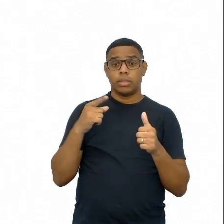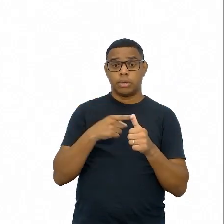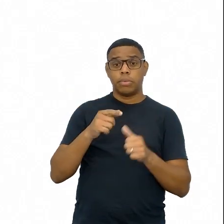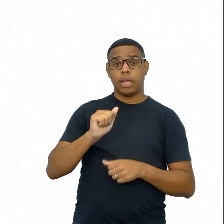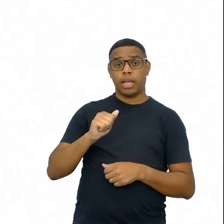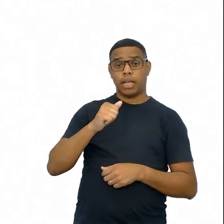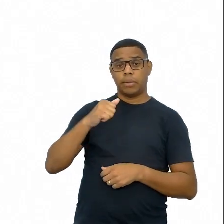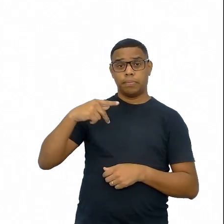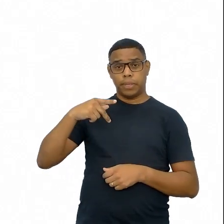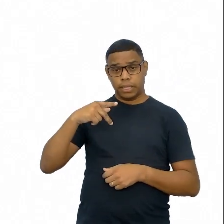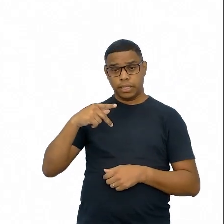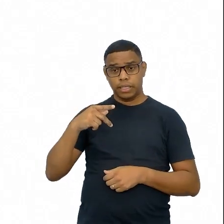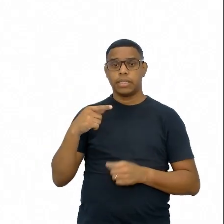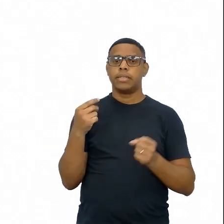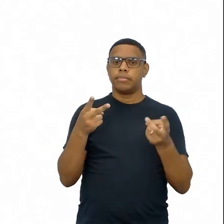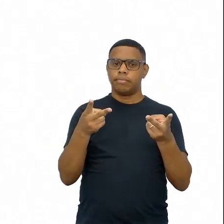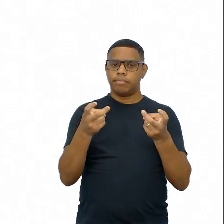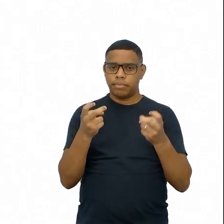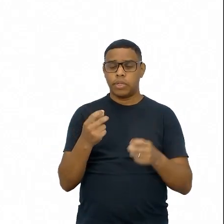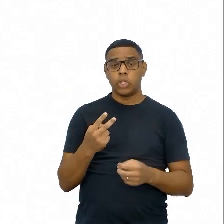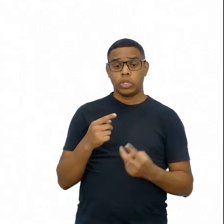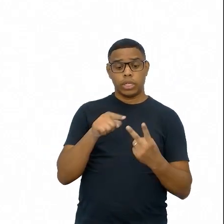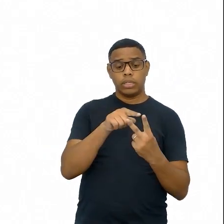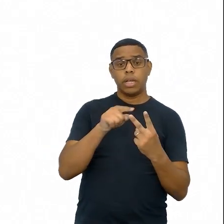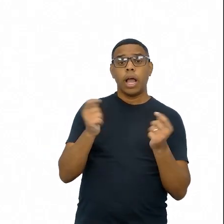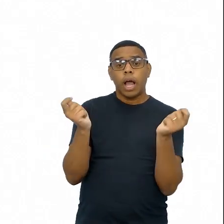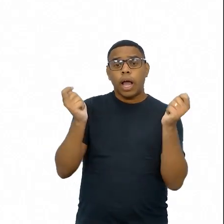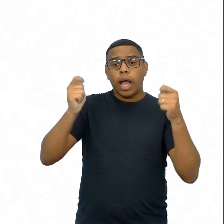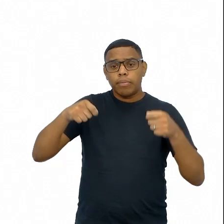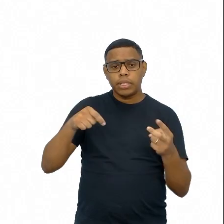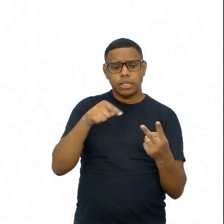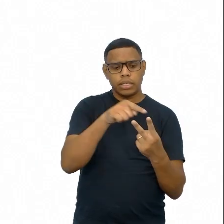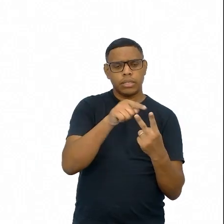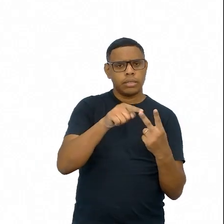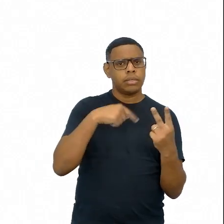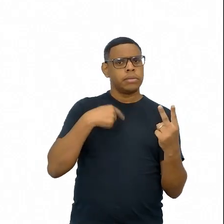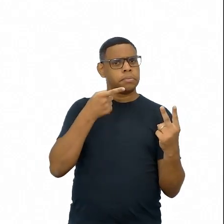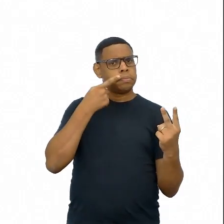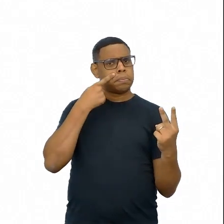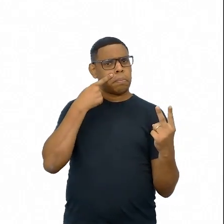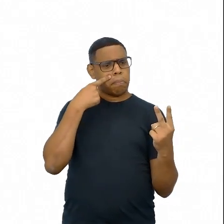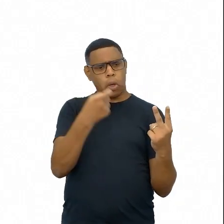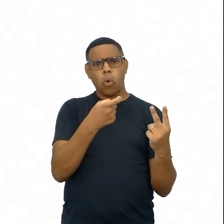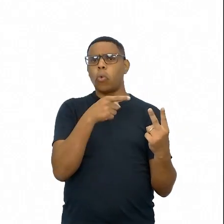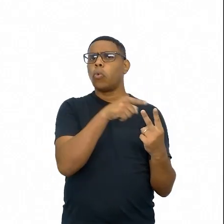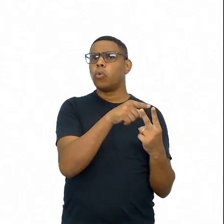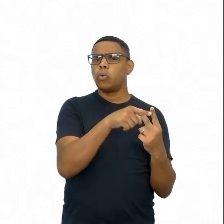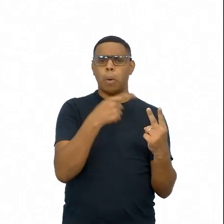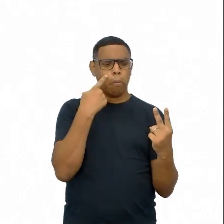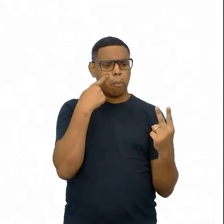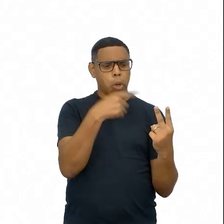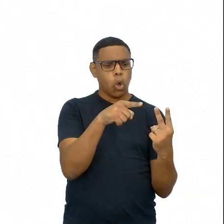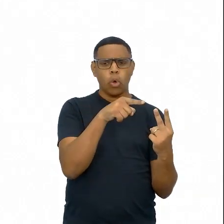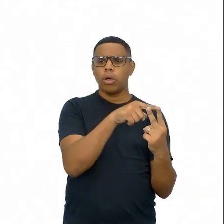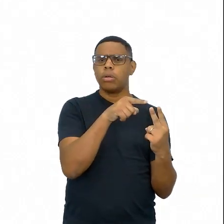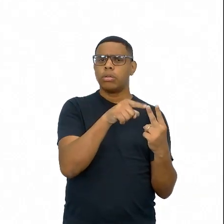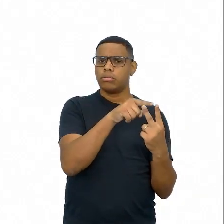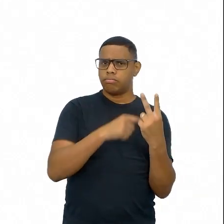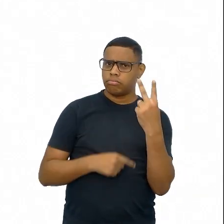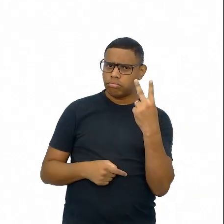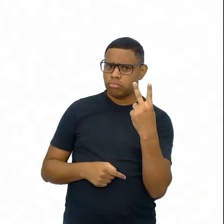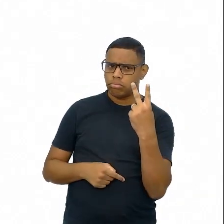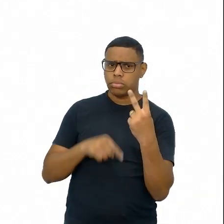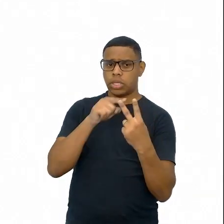AP, observamos que duas habilidades nos chamam bastante a atenção, que são essas colocadas aqui, né?